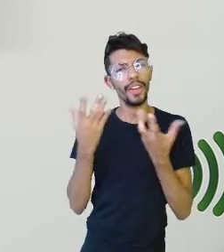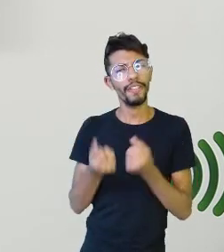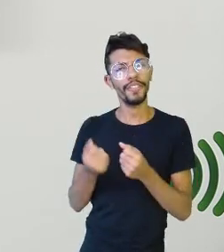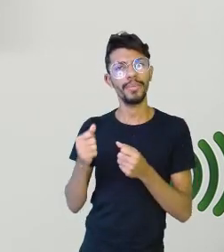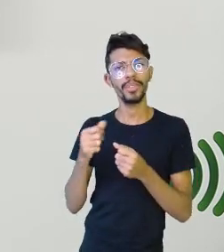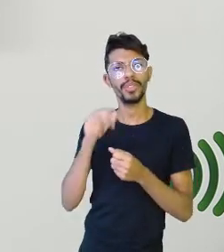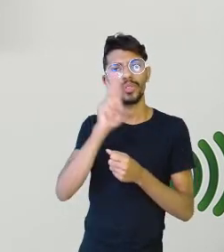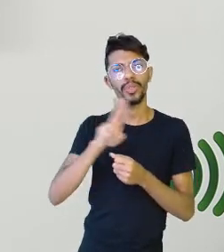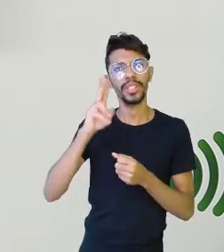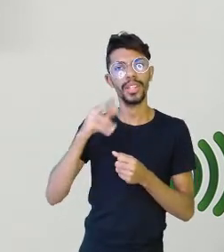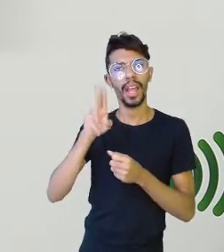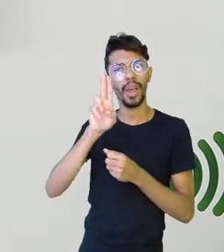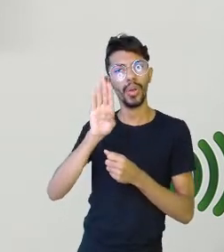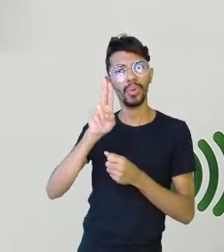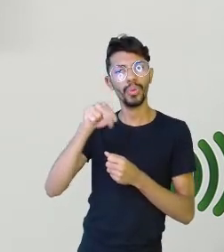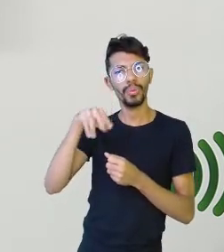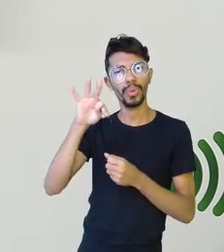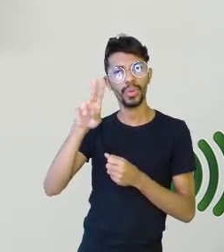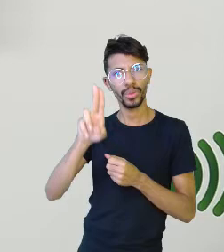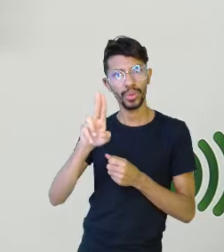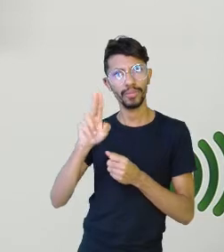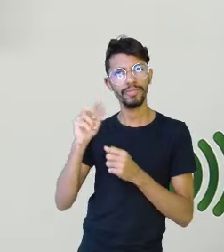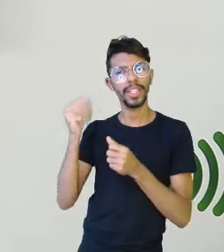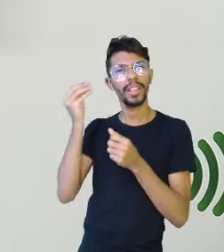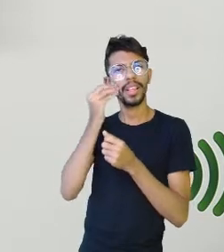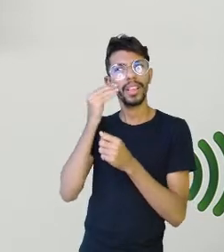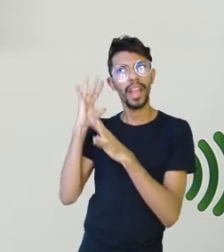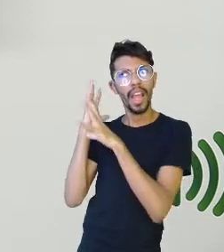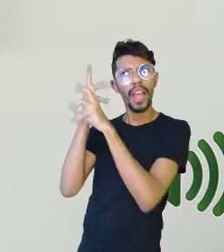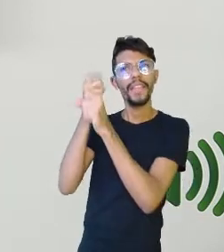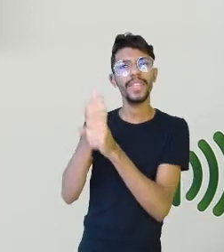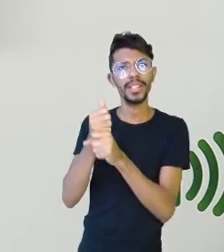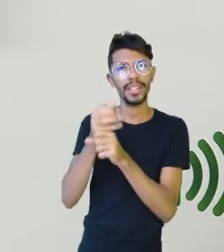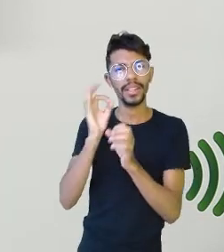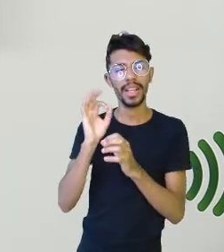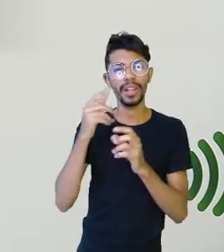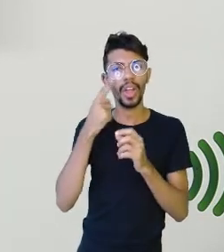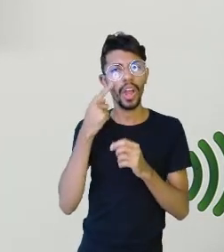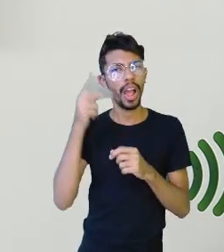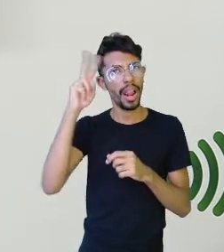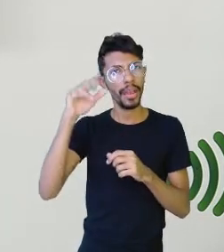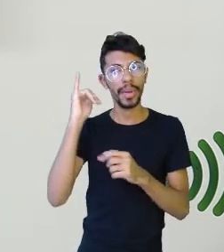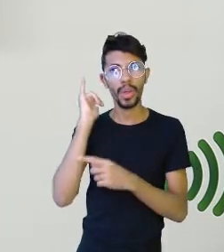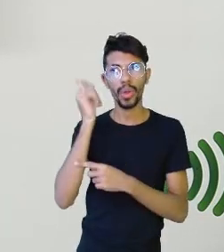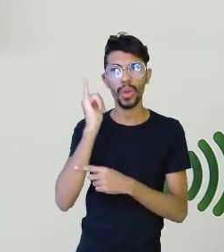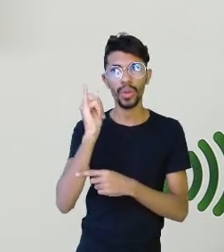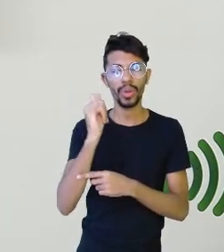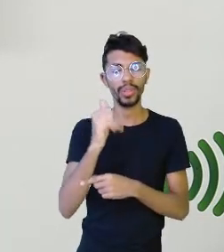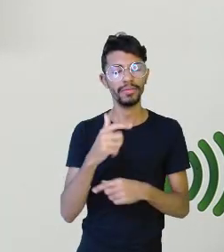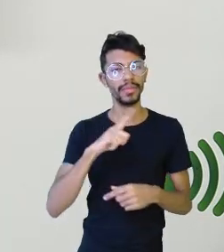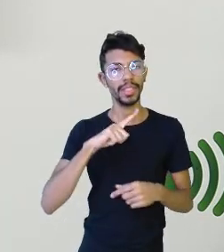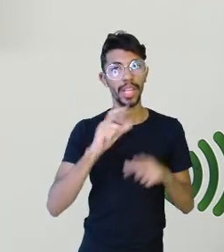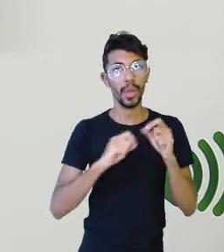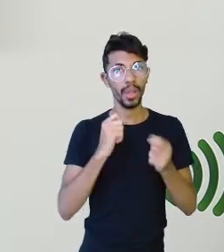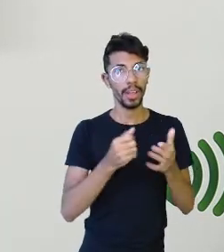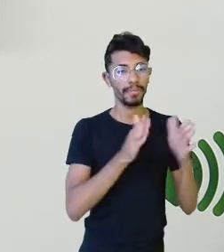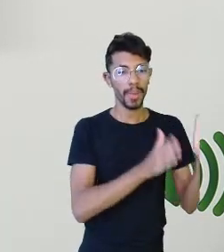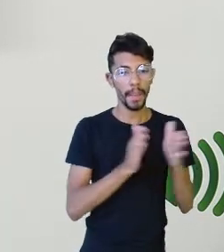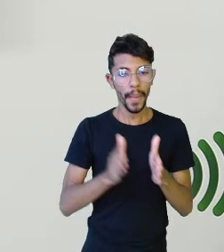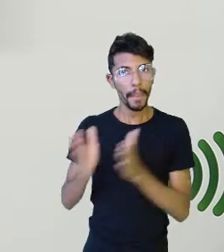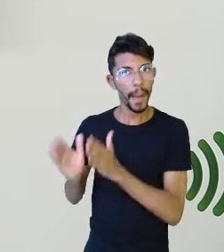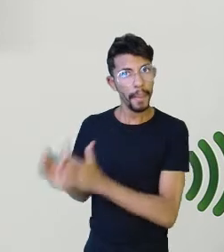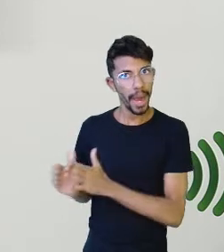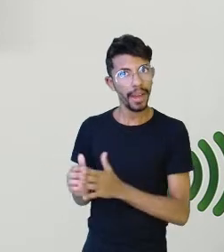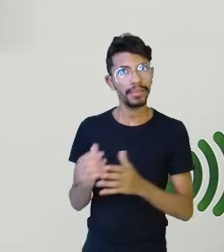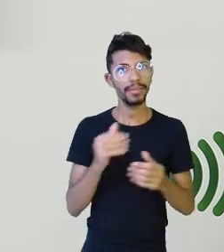que eu falei para vocês que o conto tem a introdução, o desenvolvimento, o clímax e o desfecho?